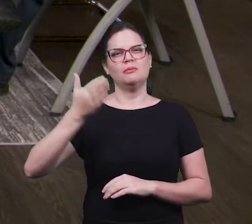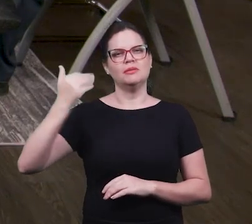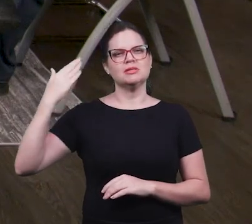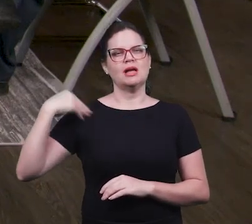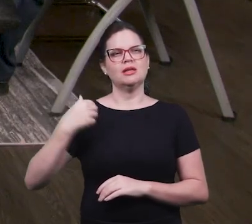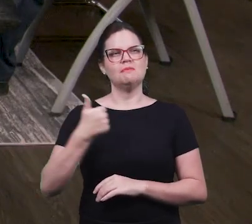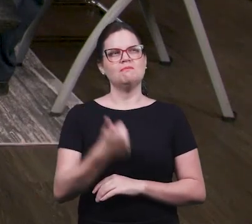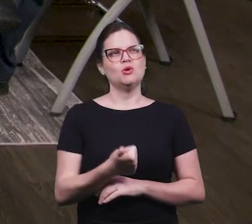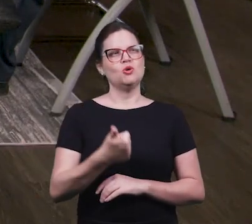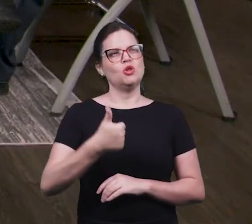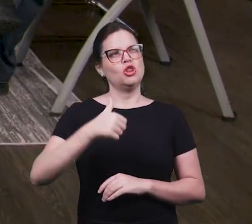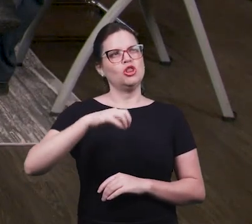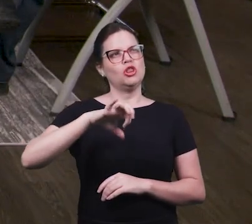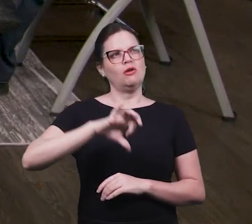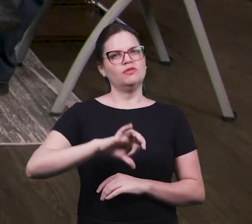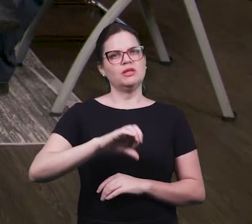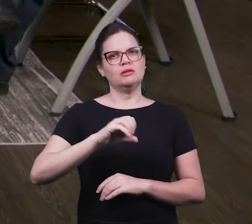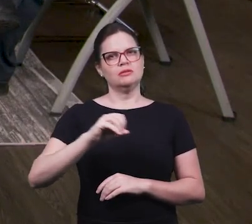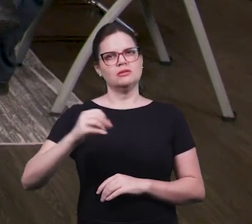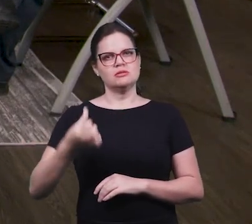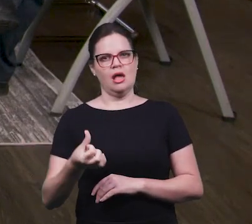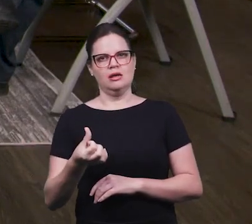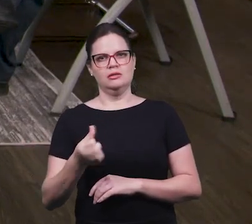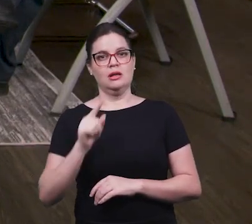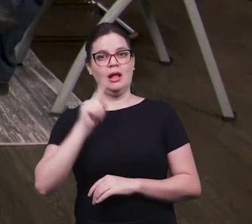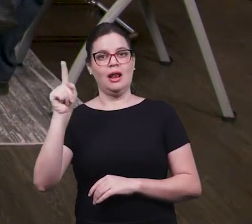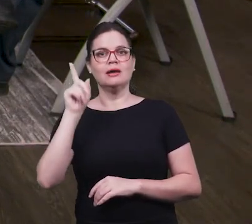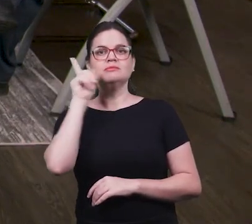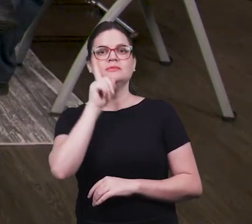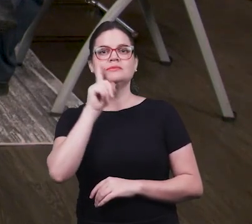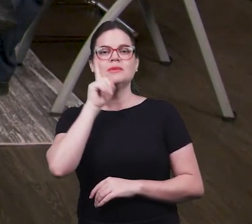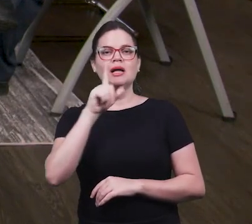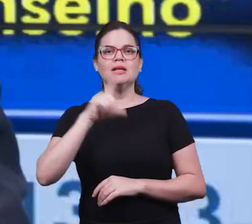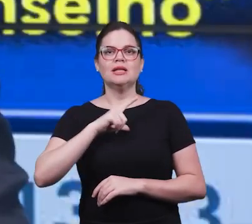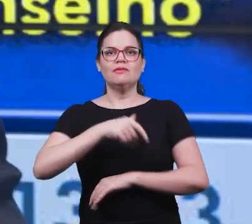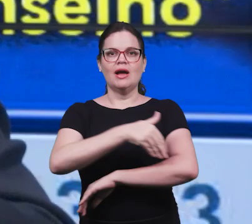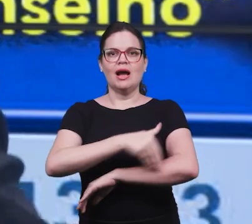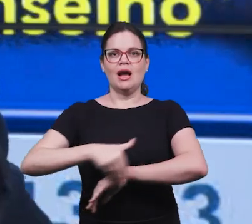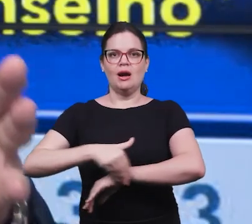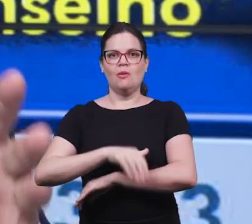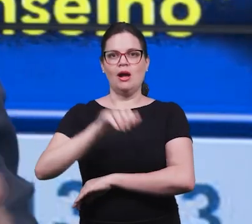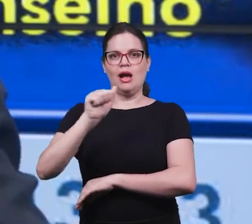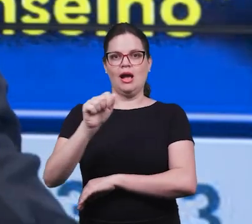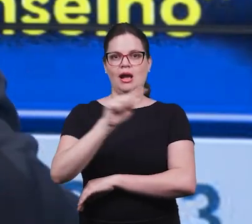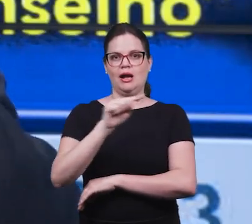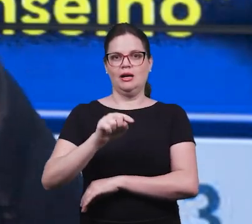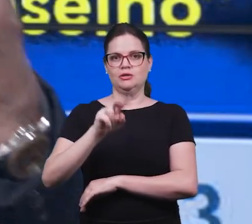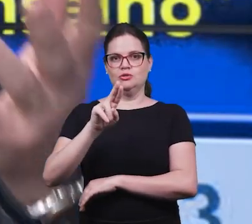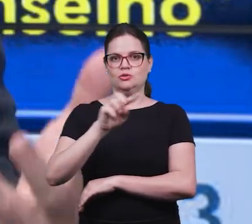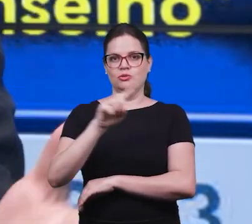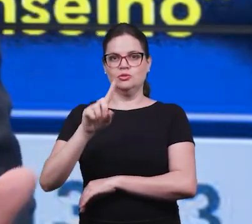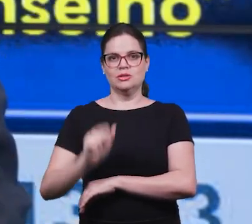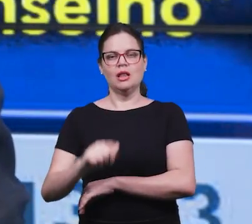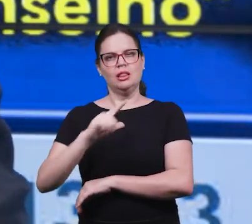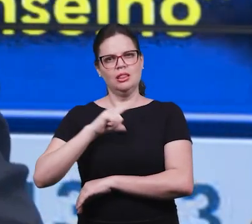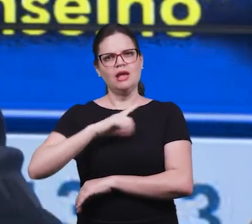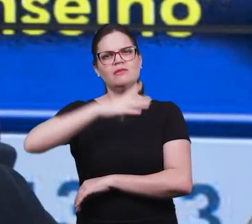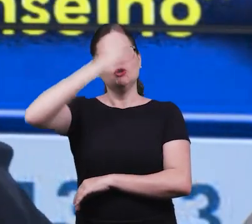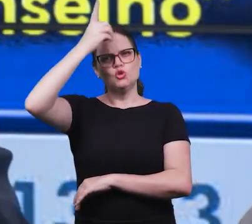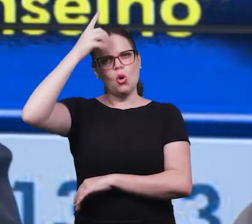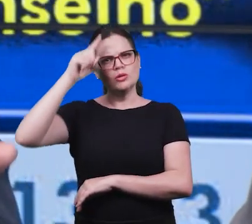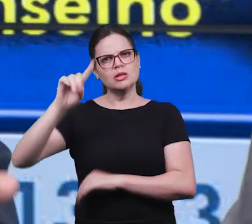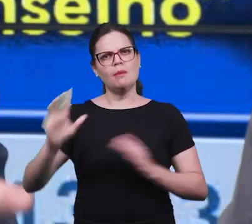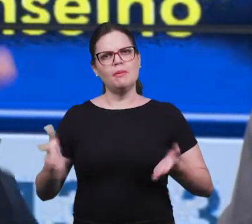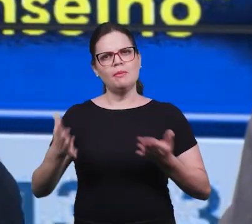1906 teve lá nos Estados Unidos o avivamento da Rua Azusa. E foi um avivamento pentecostal, entrou ali os dons